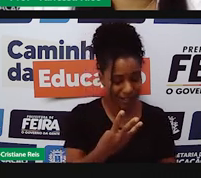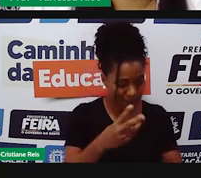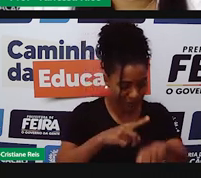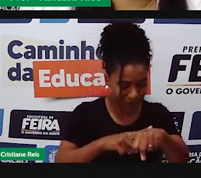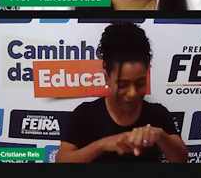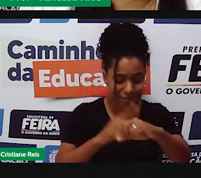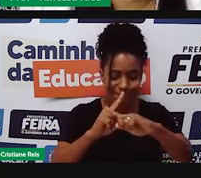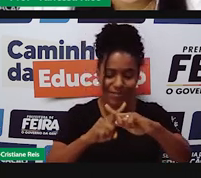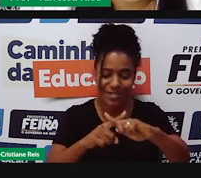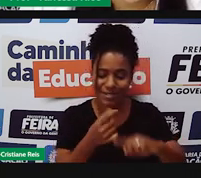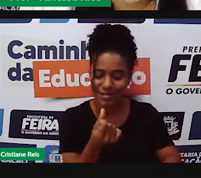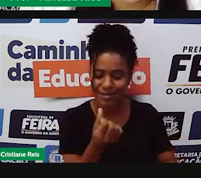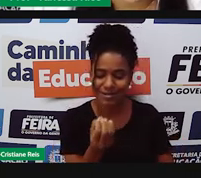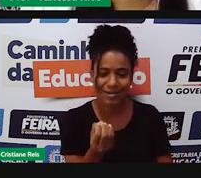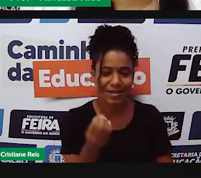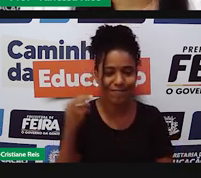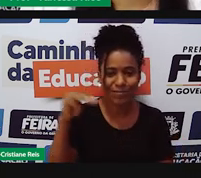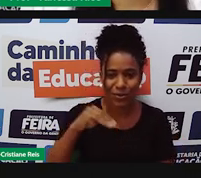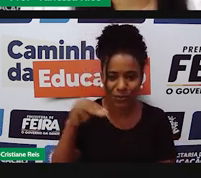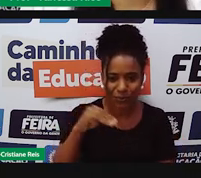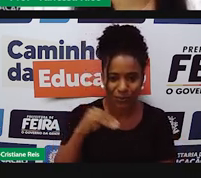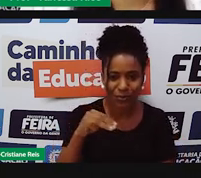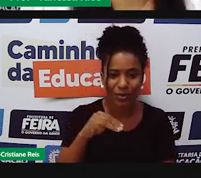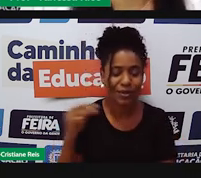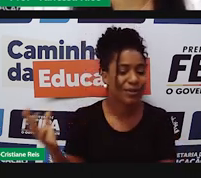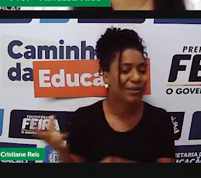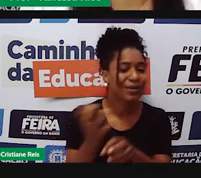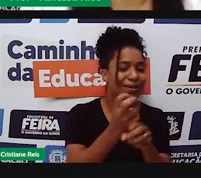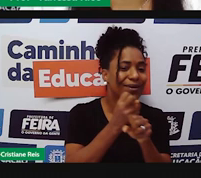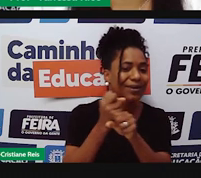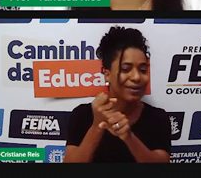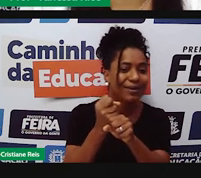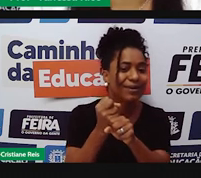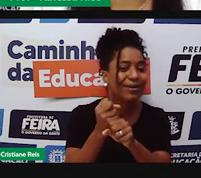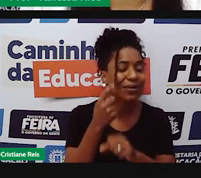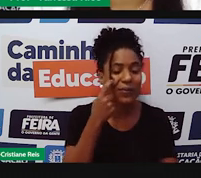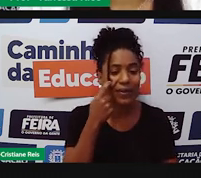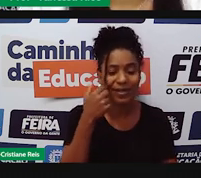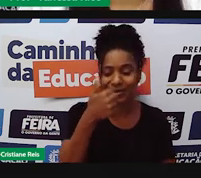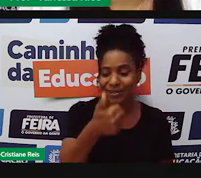horas vezes 60 em cada hora. E a gente acha aí um total de